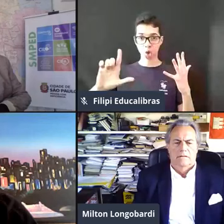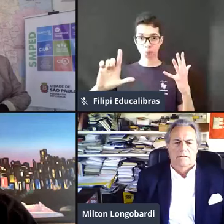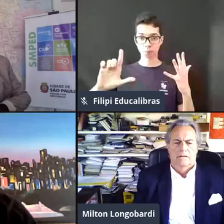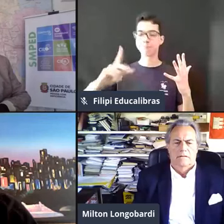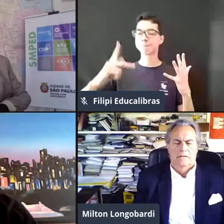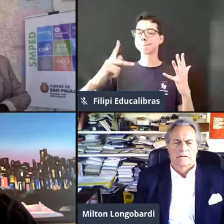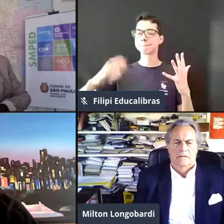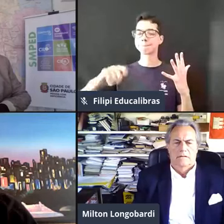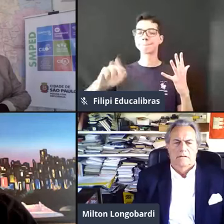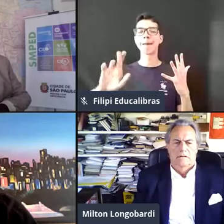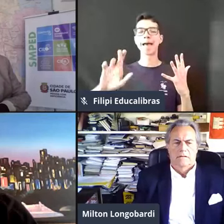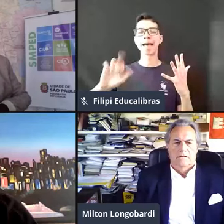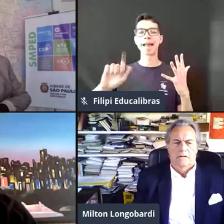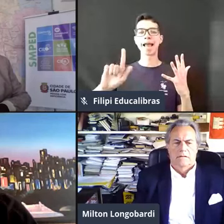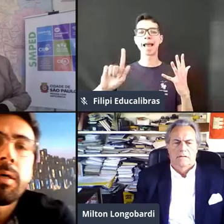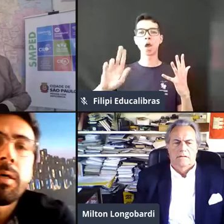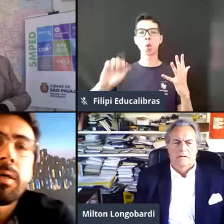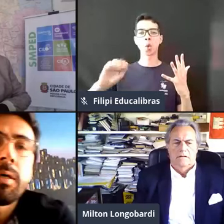gente,